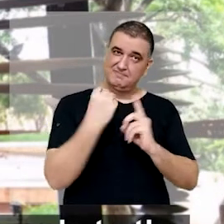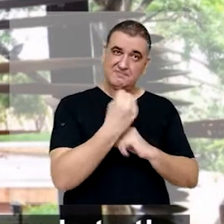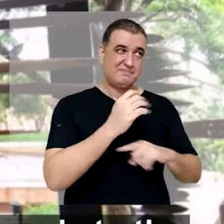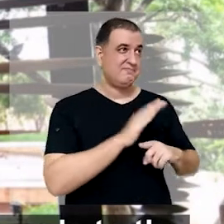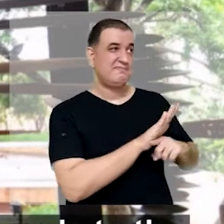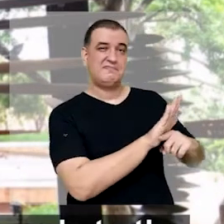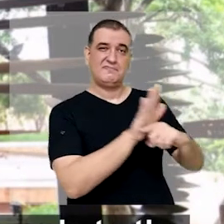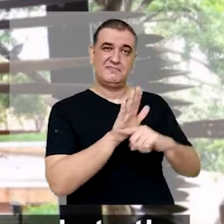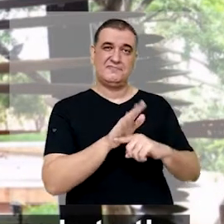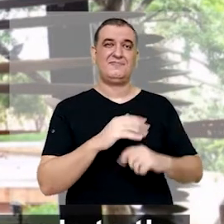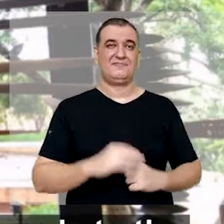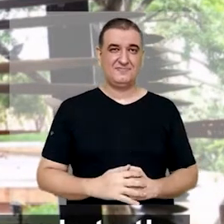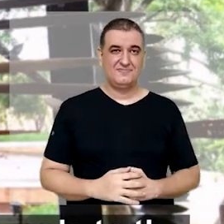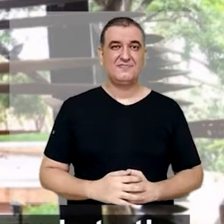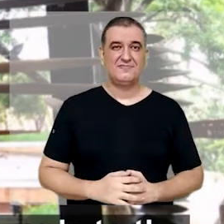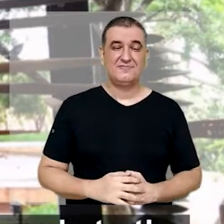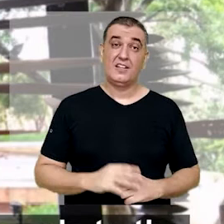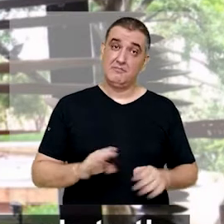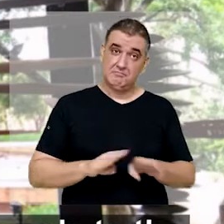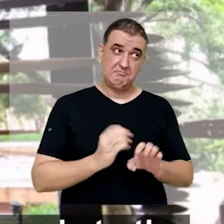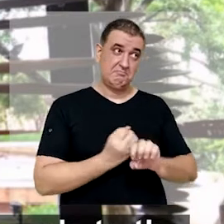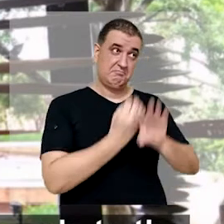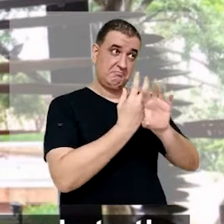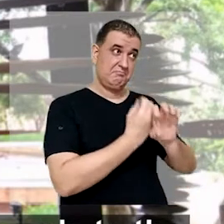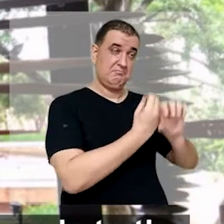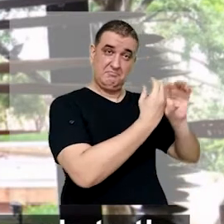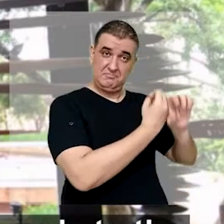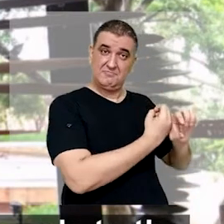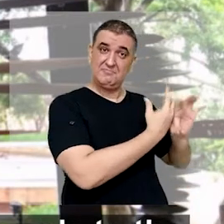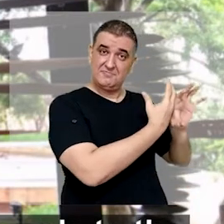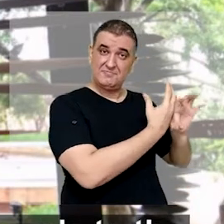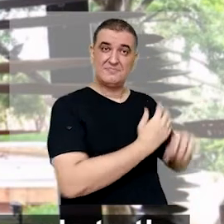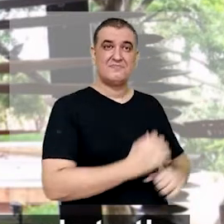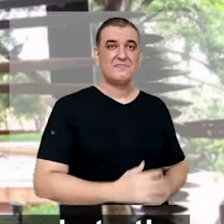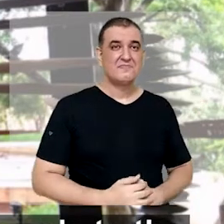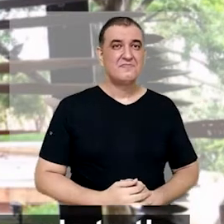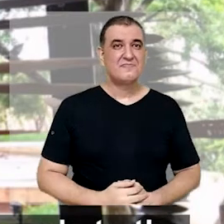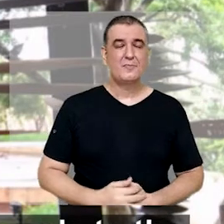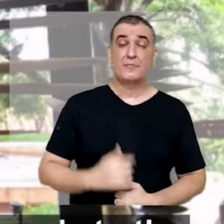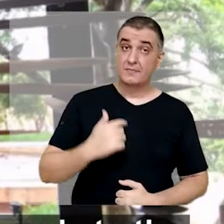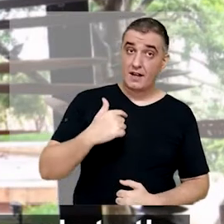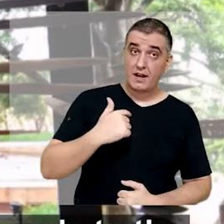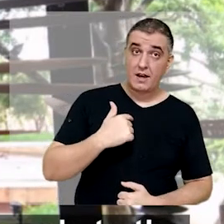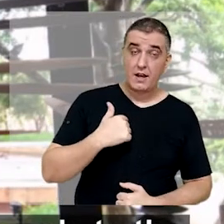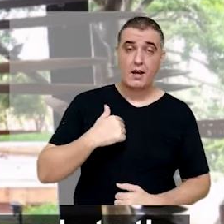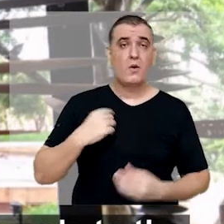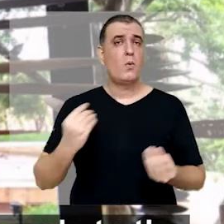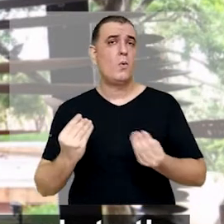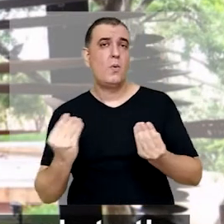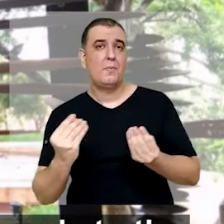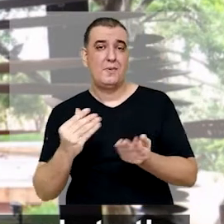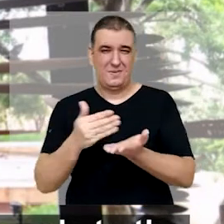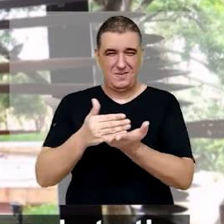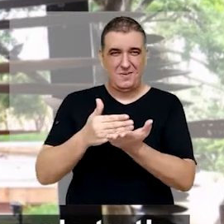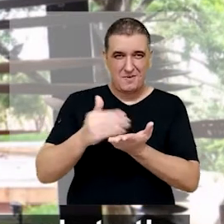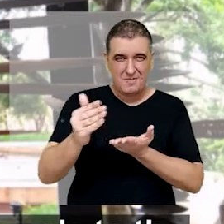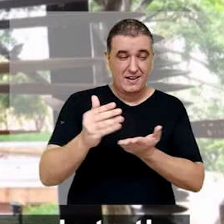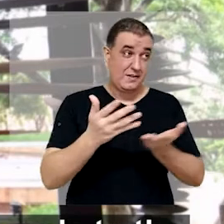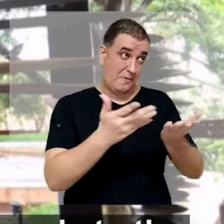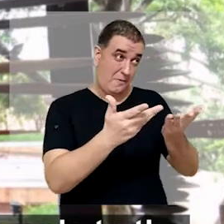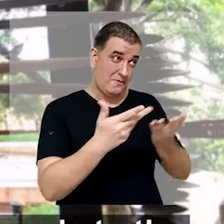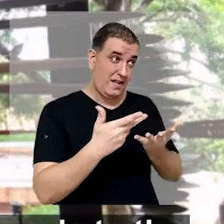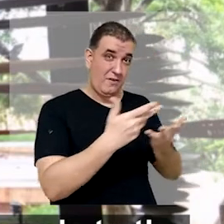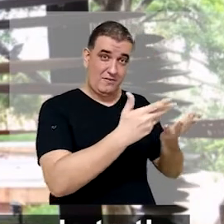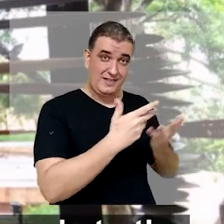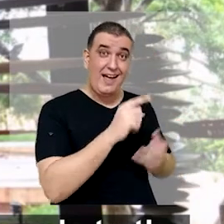eu estou trazendo essas pessoas para o universo artístico, não só como uma